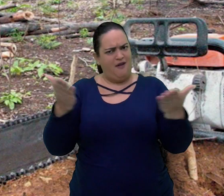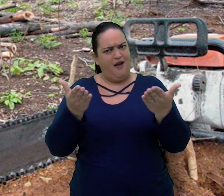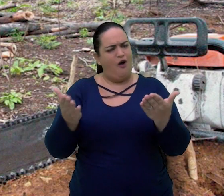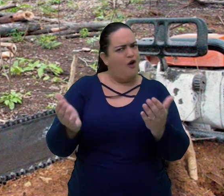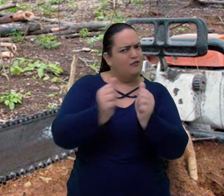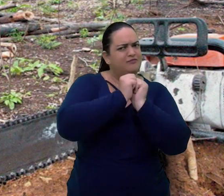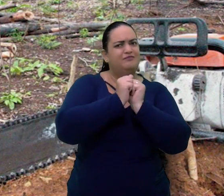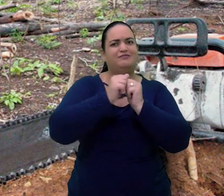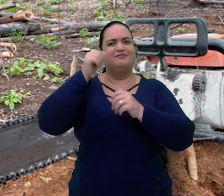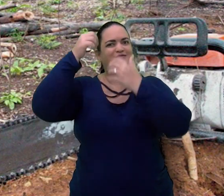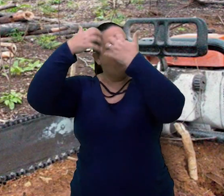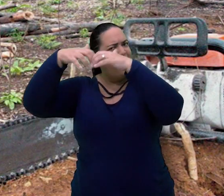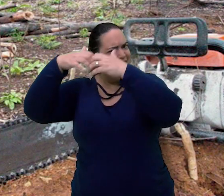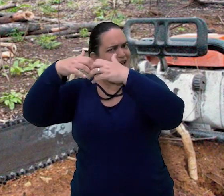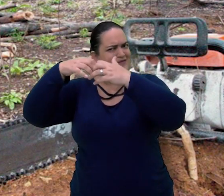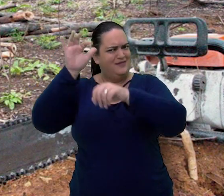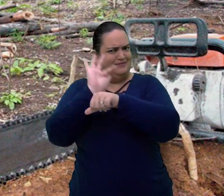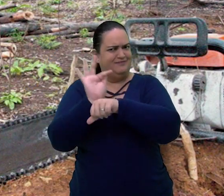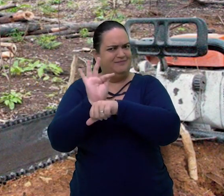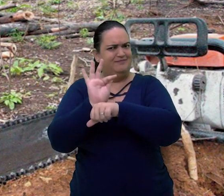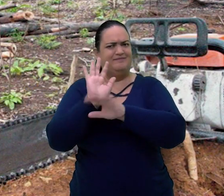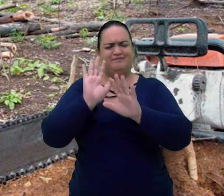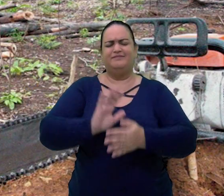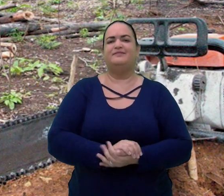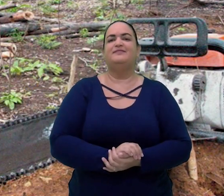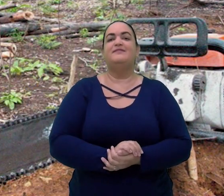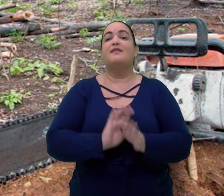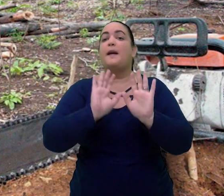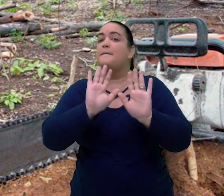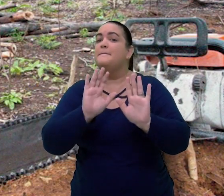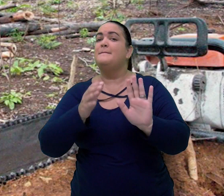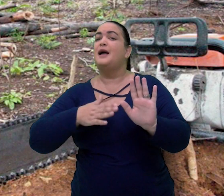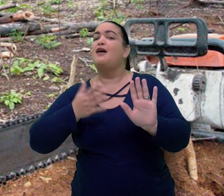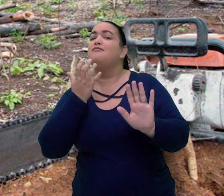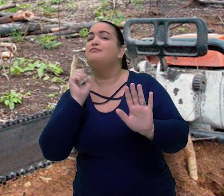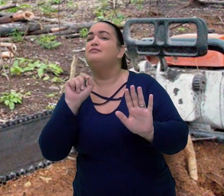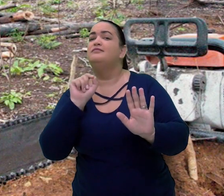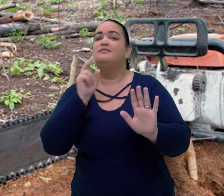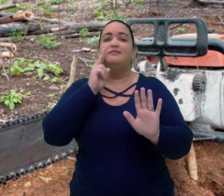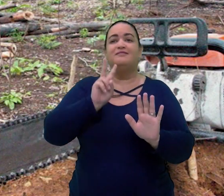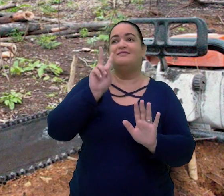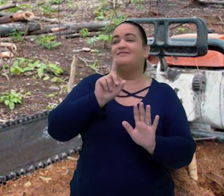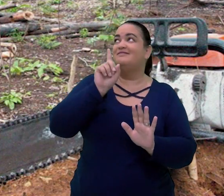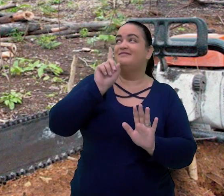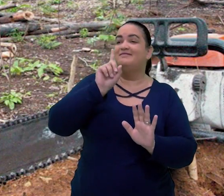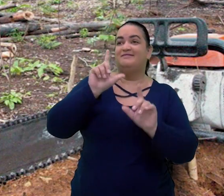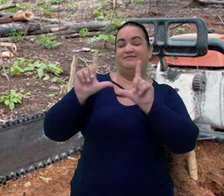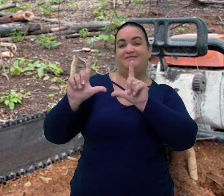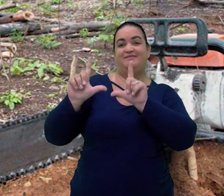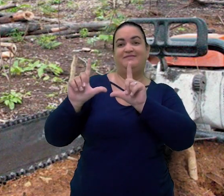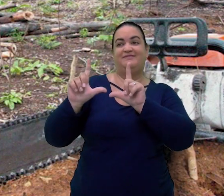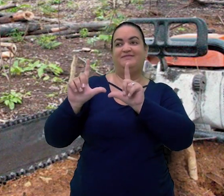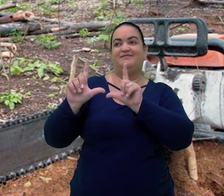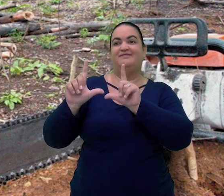sobre esse filme, O Macaco Homem. E aí eu gostaria que vocês observassem essa primeira imagem. Para compreender o